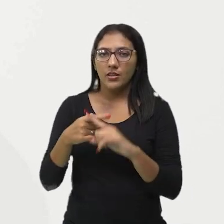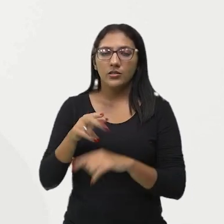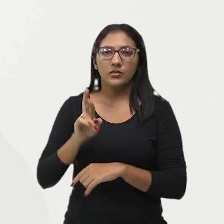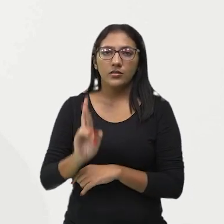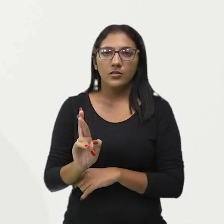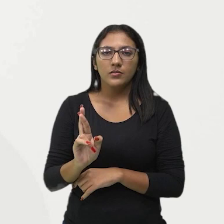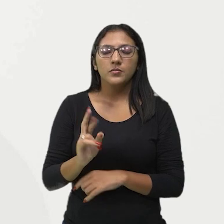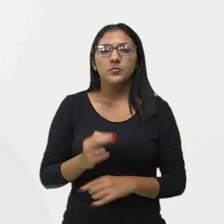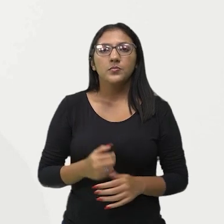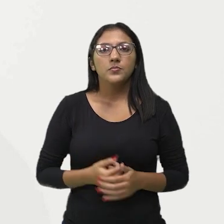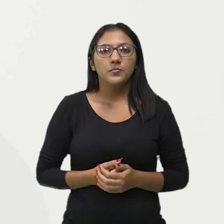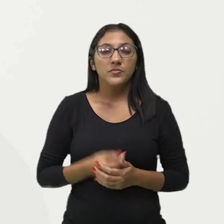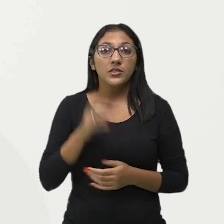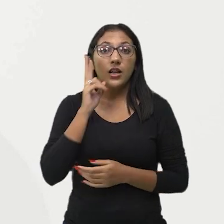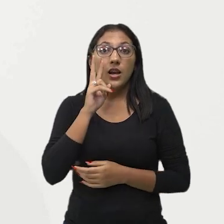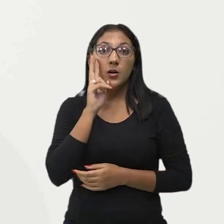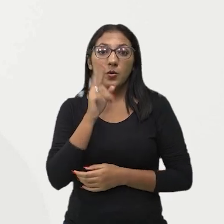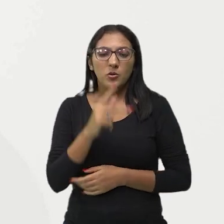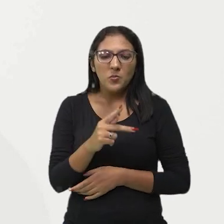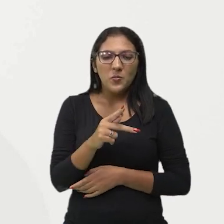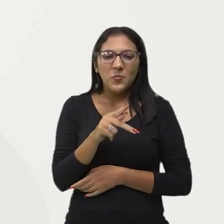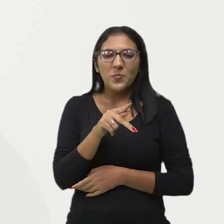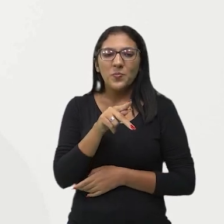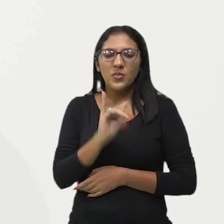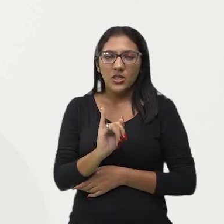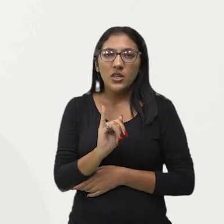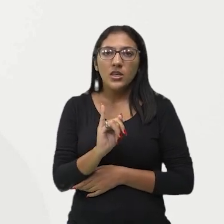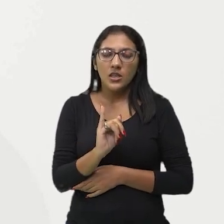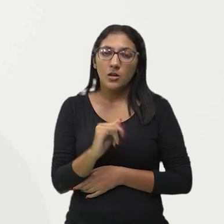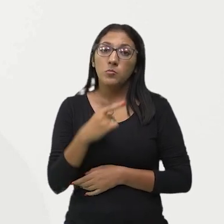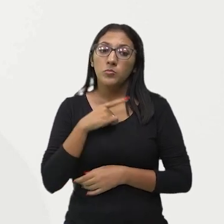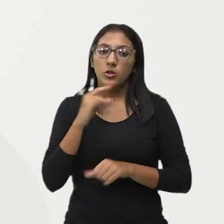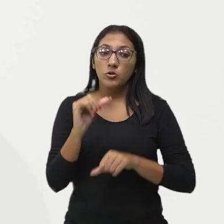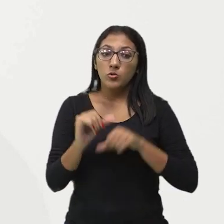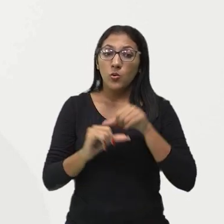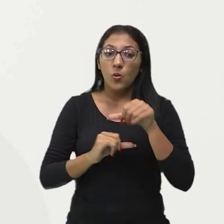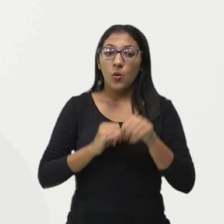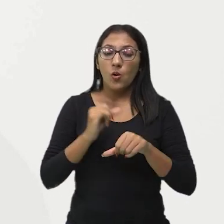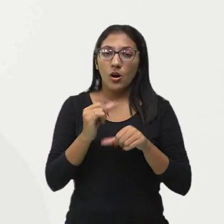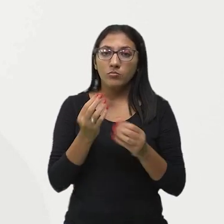π normalmente ele será substituído por